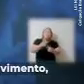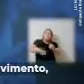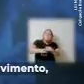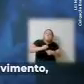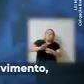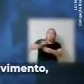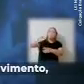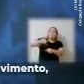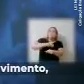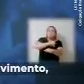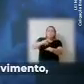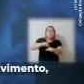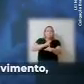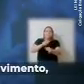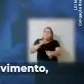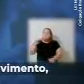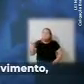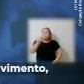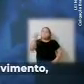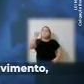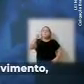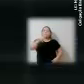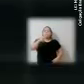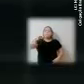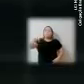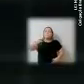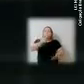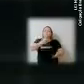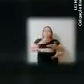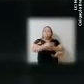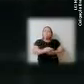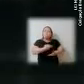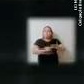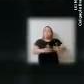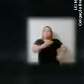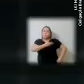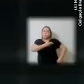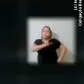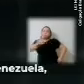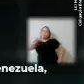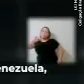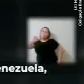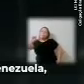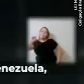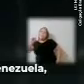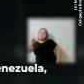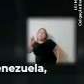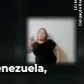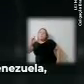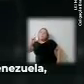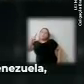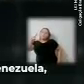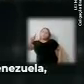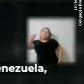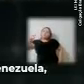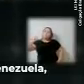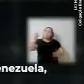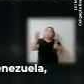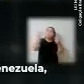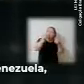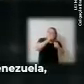emprego No comércio exterior, vital para o nosso desenvolvimento O PT negociou com os amigos Líderes de ideologias